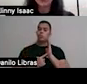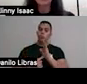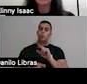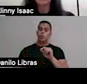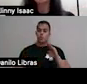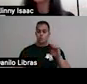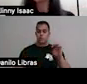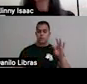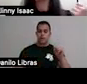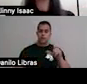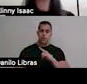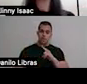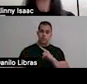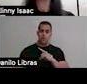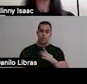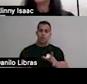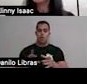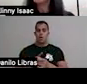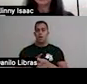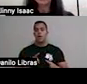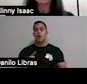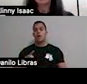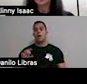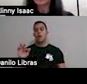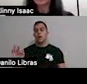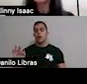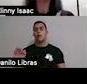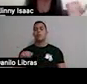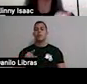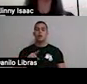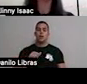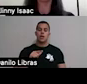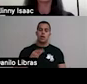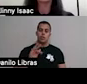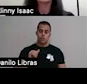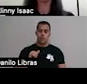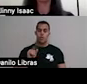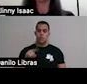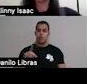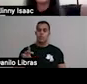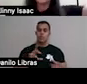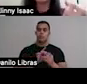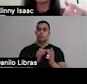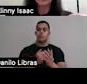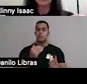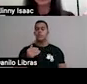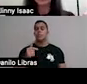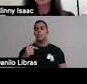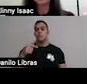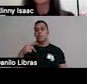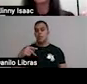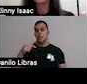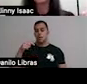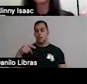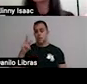do TNF-alfa, que por sua vez aumentava a fosforilação da PKR, que é uma daquelas quinases importantes para ativar a via